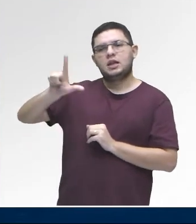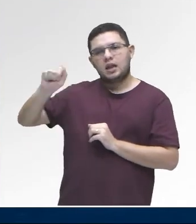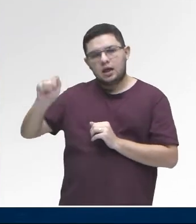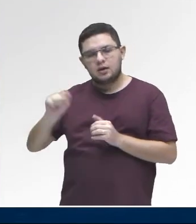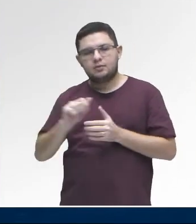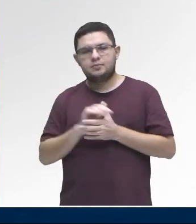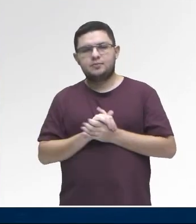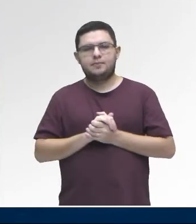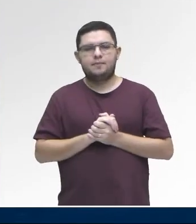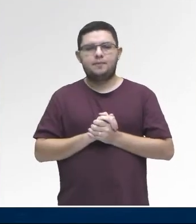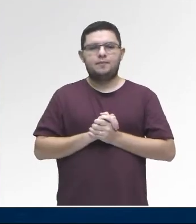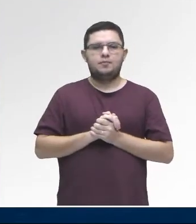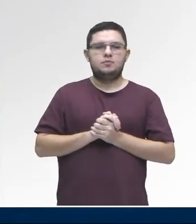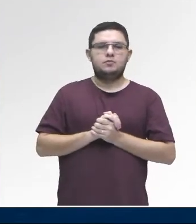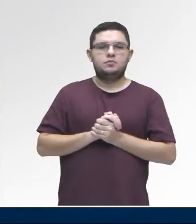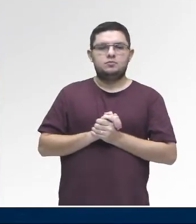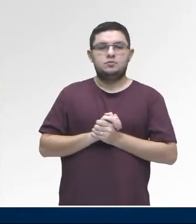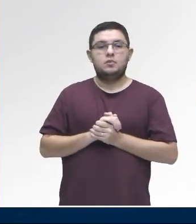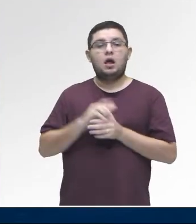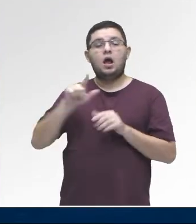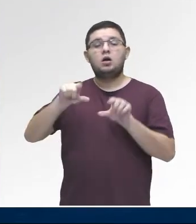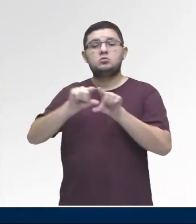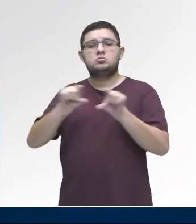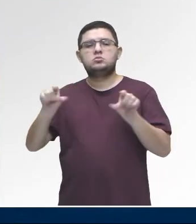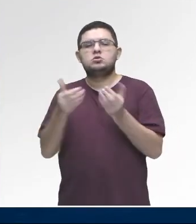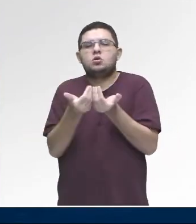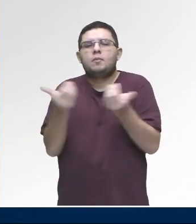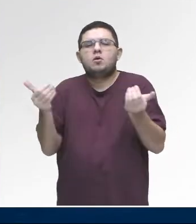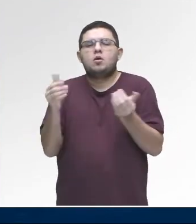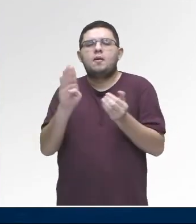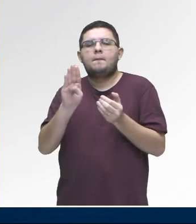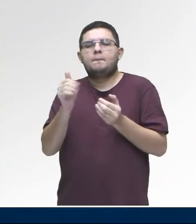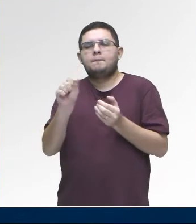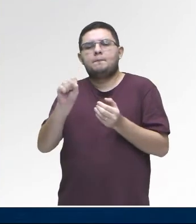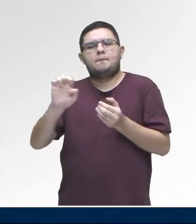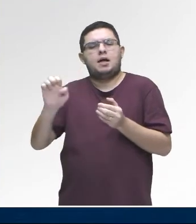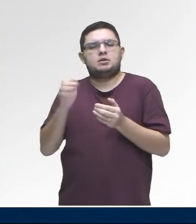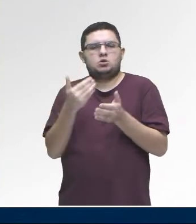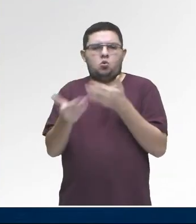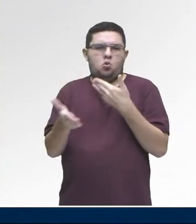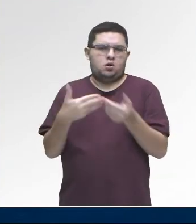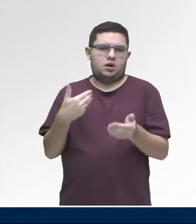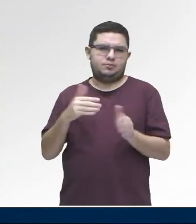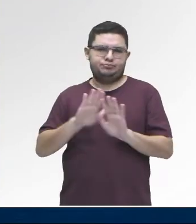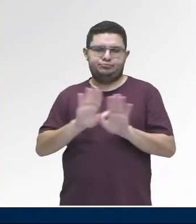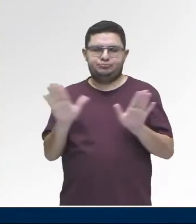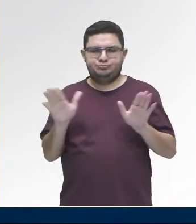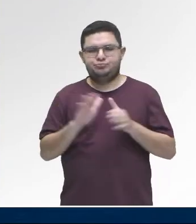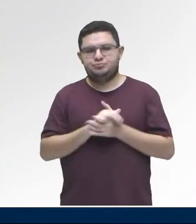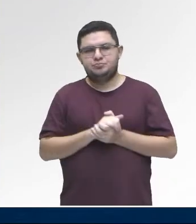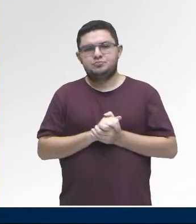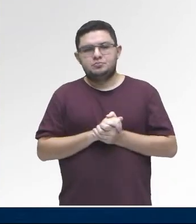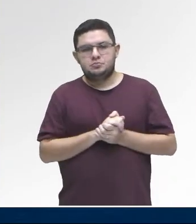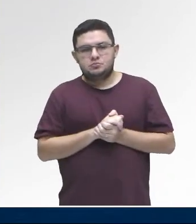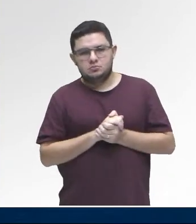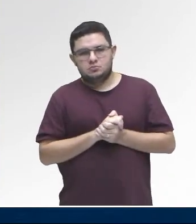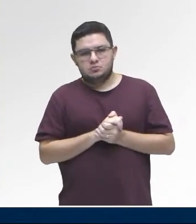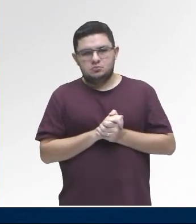de dissociação de uma base qualquer. A gente faz a mesma coisa. Para